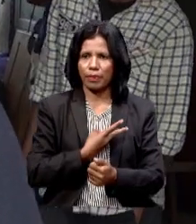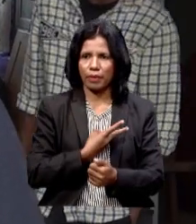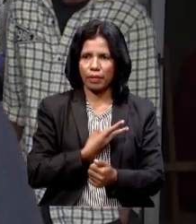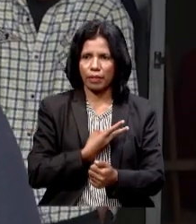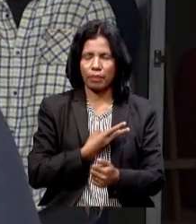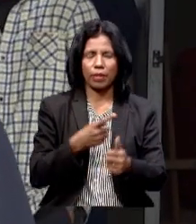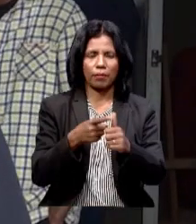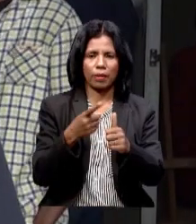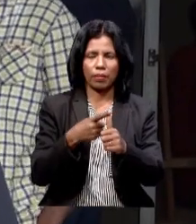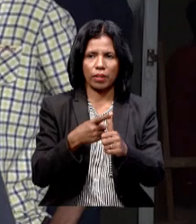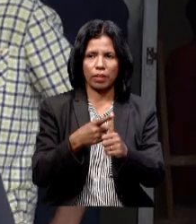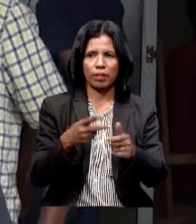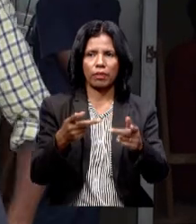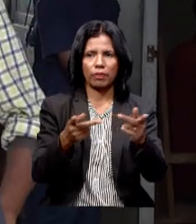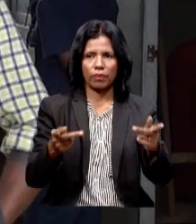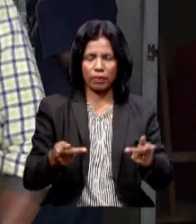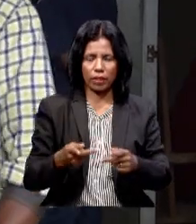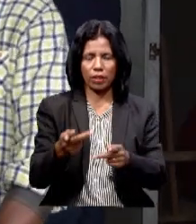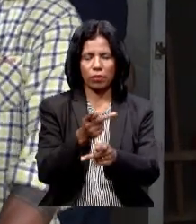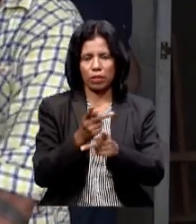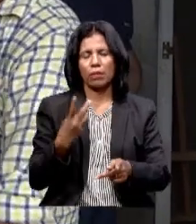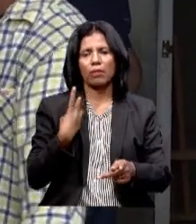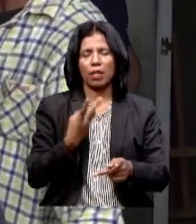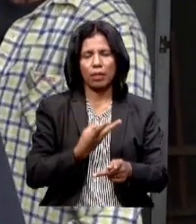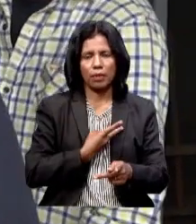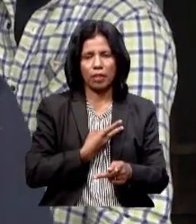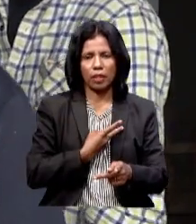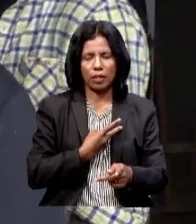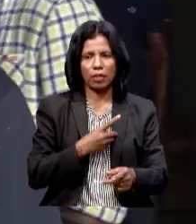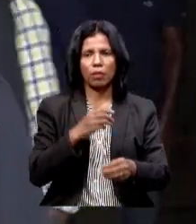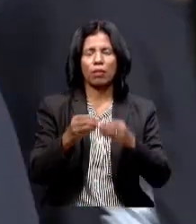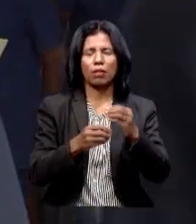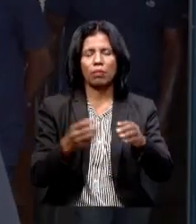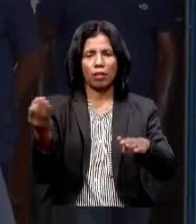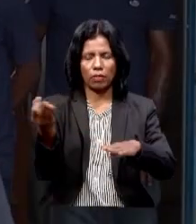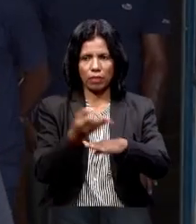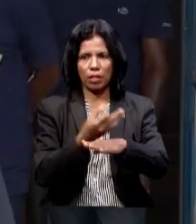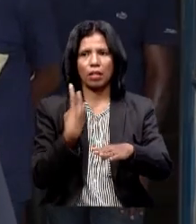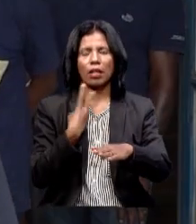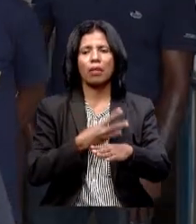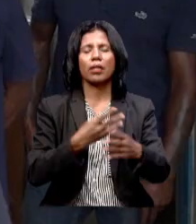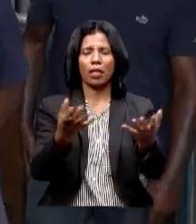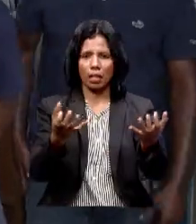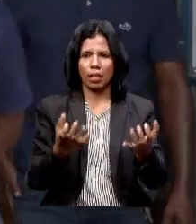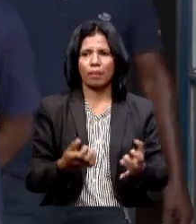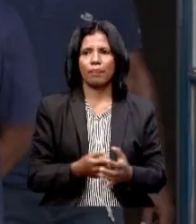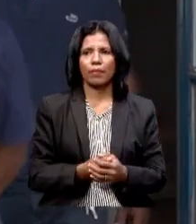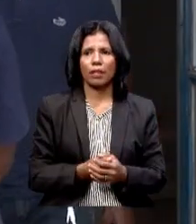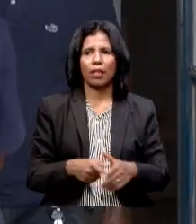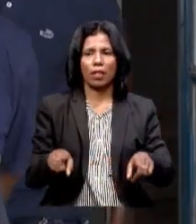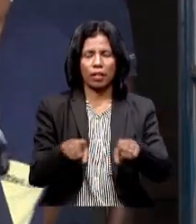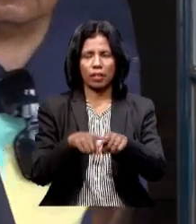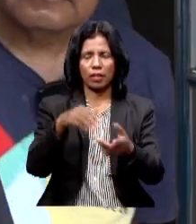junto primeiro, ma fatin seguro ba ami. E com novos documentos, a minha cara, porque nós somos estudantes